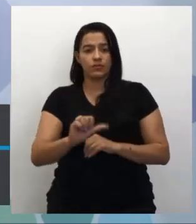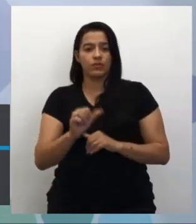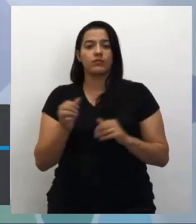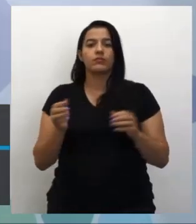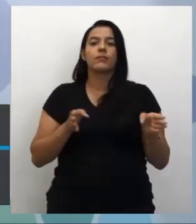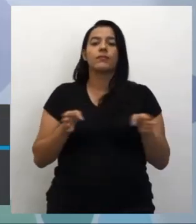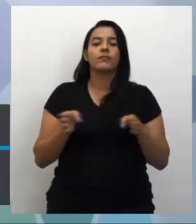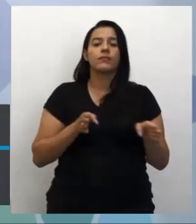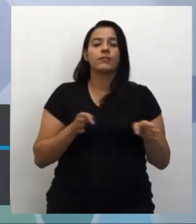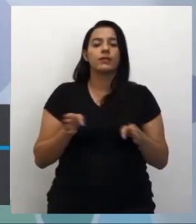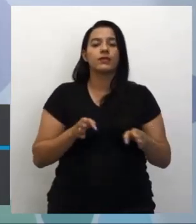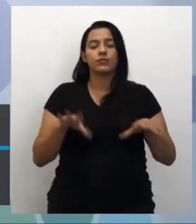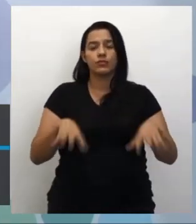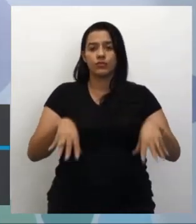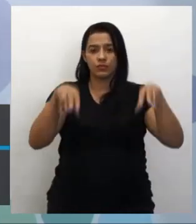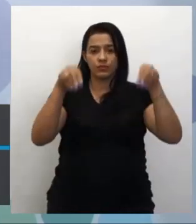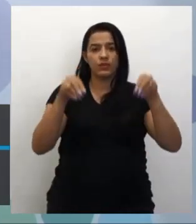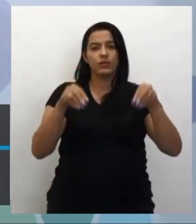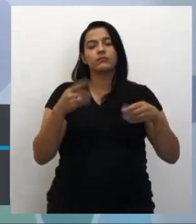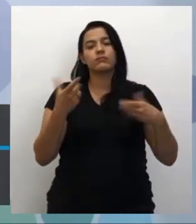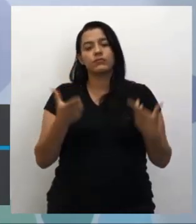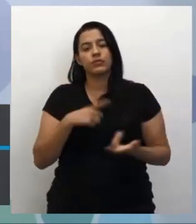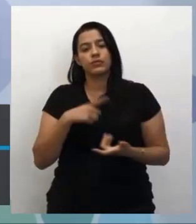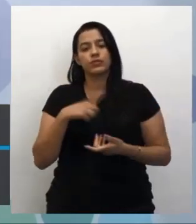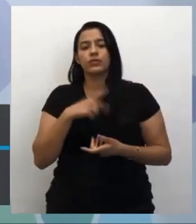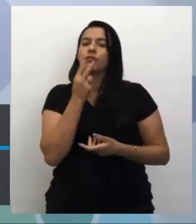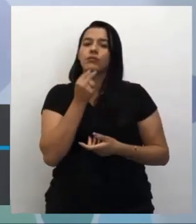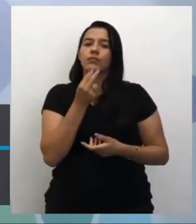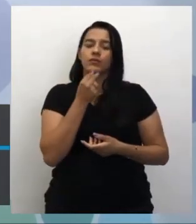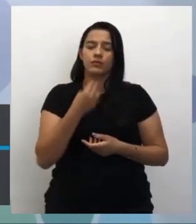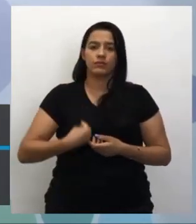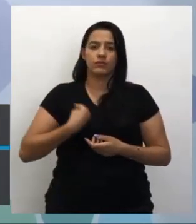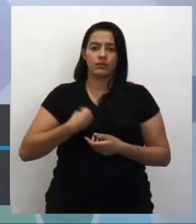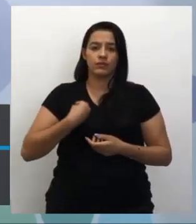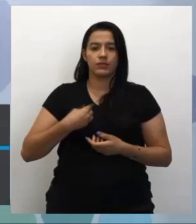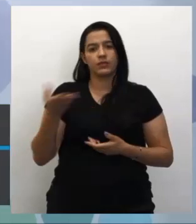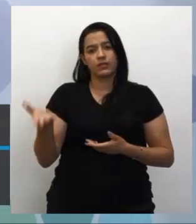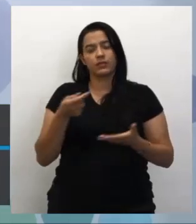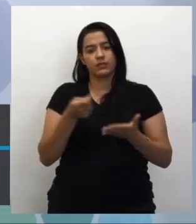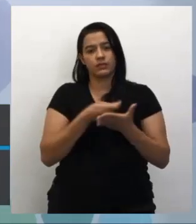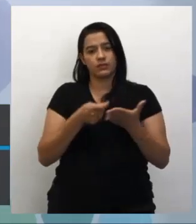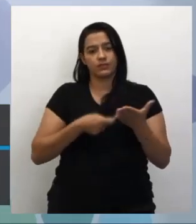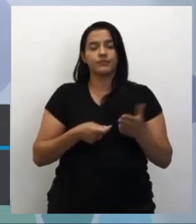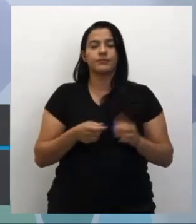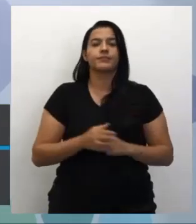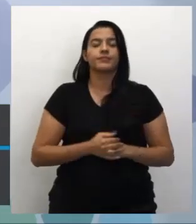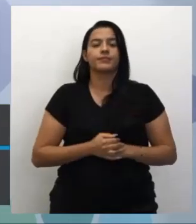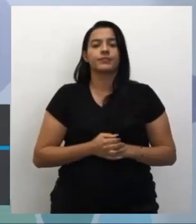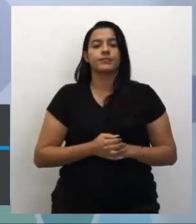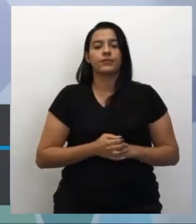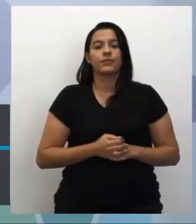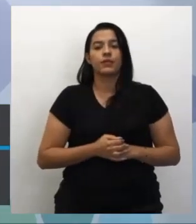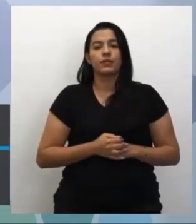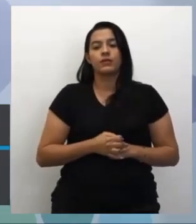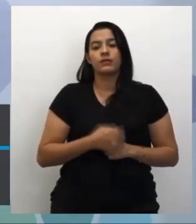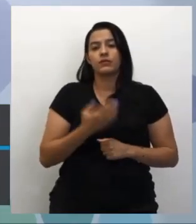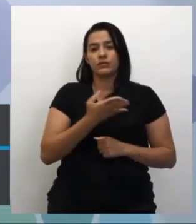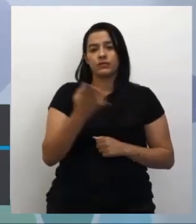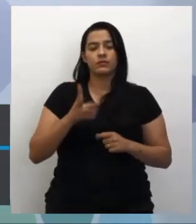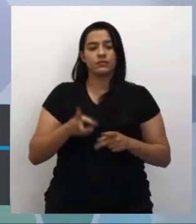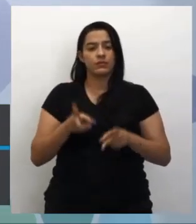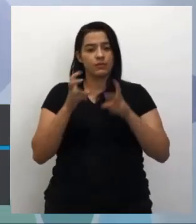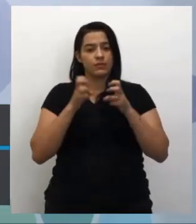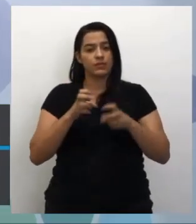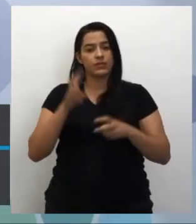Segundo Império, o período em que vivia Machado de Assis, período do qual ele escreveu. Tá? Percebemos também que a história acontece de